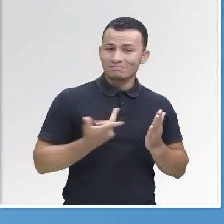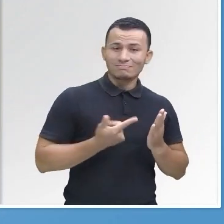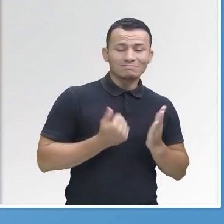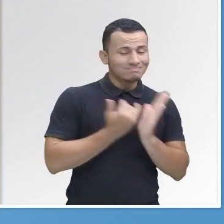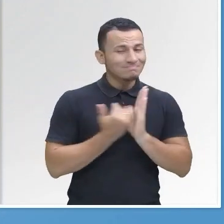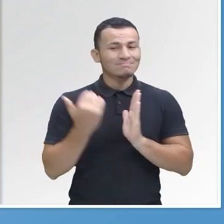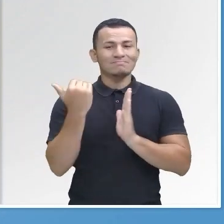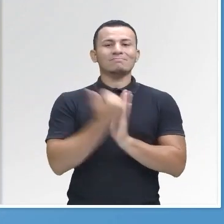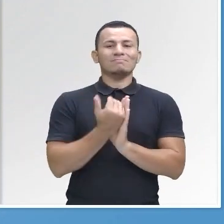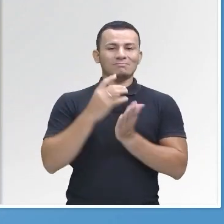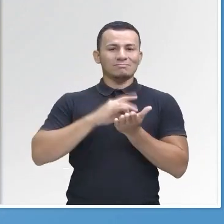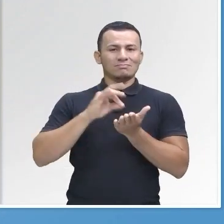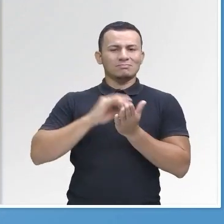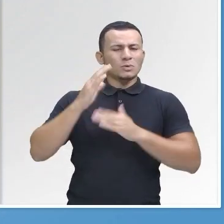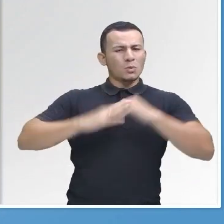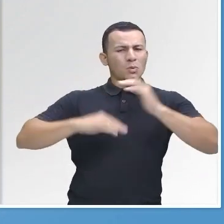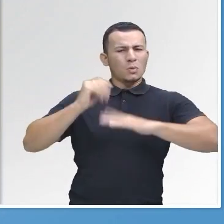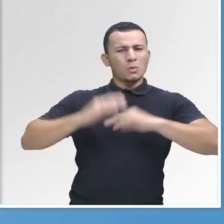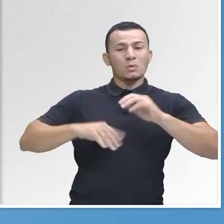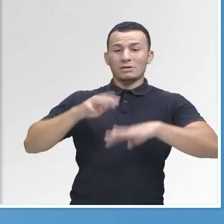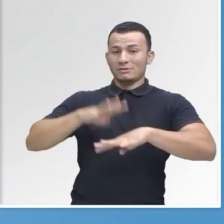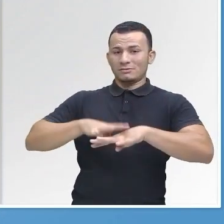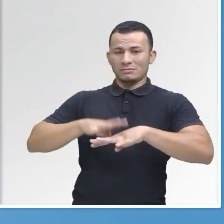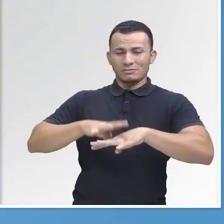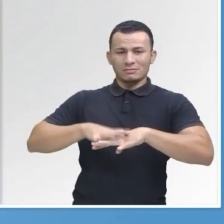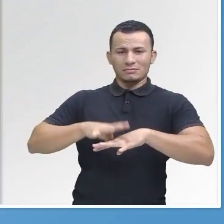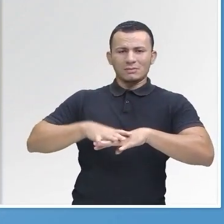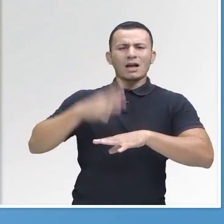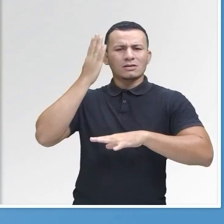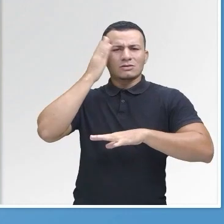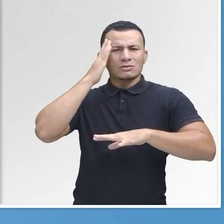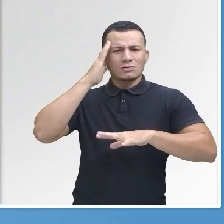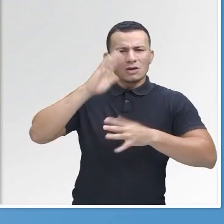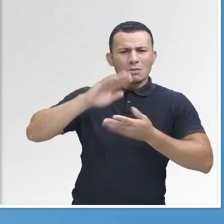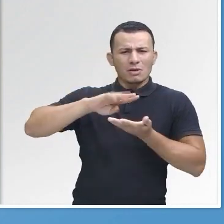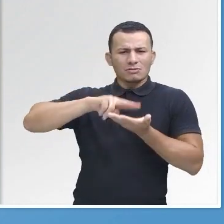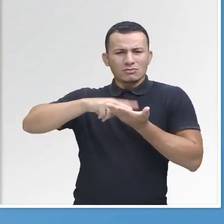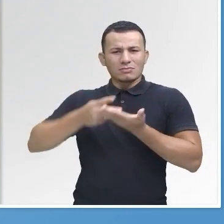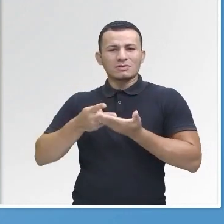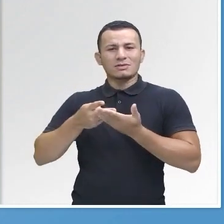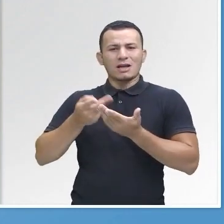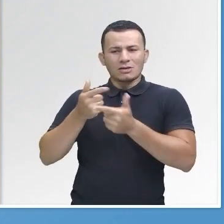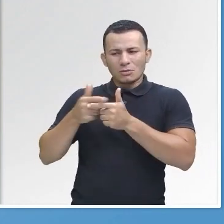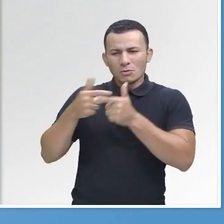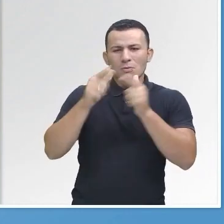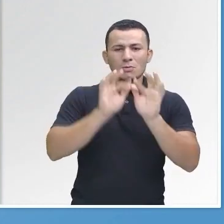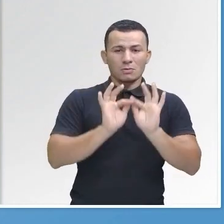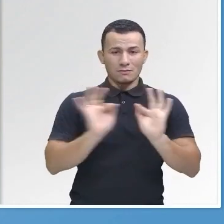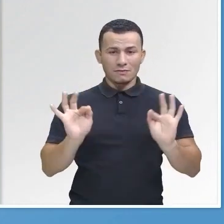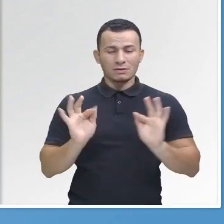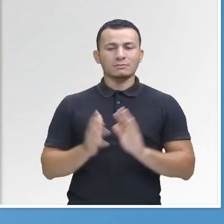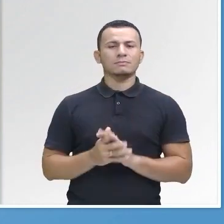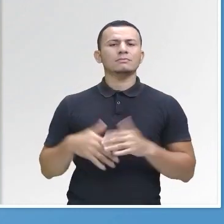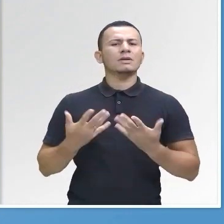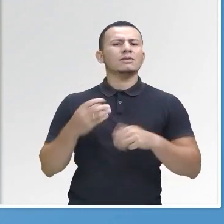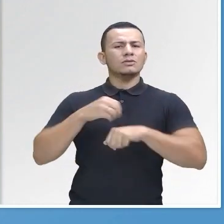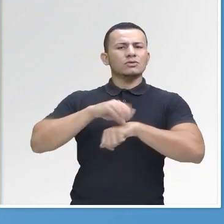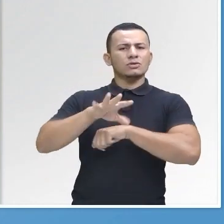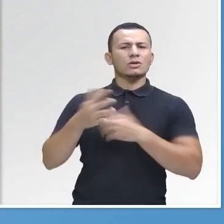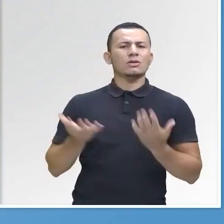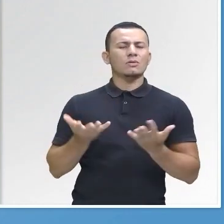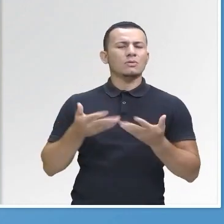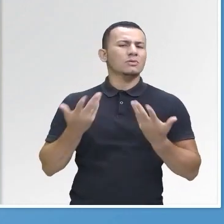para você poder ficar craque em matemática, interpretar os problemas. E qual é a dica de hoje? A dica de hoje é esse livro aqui, ó,